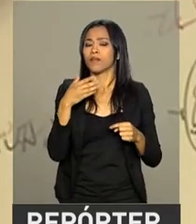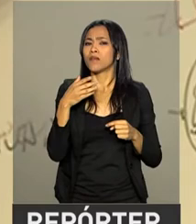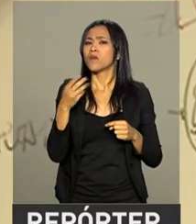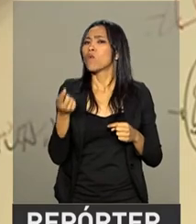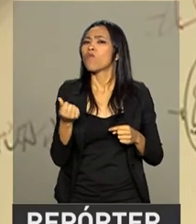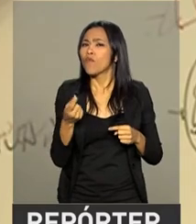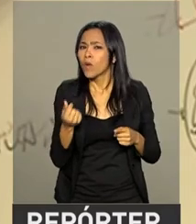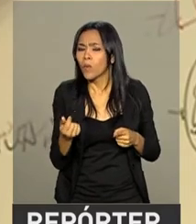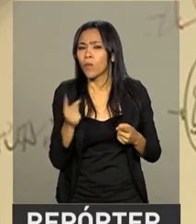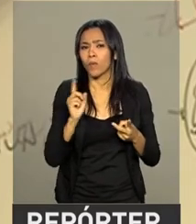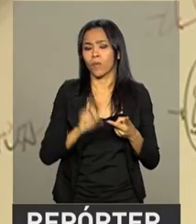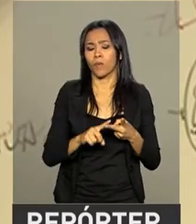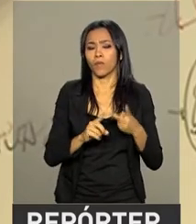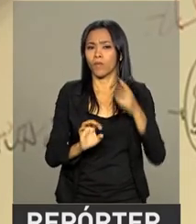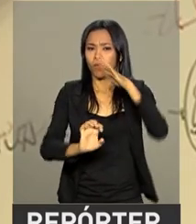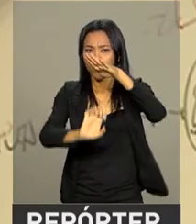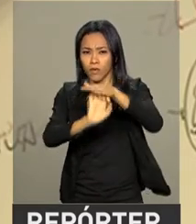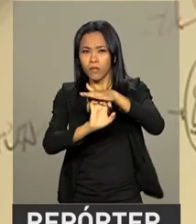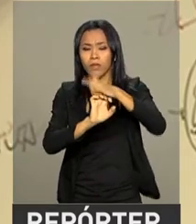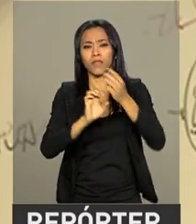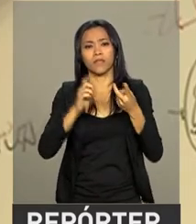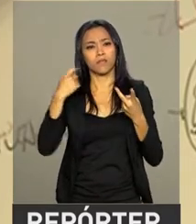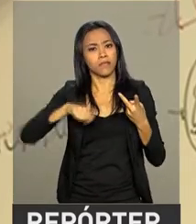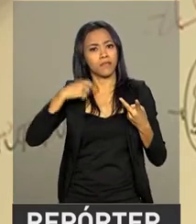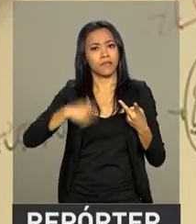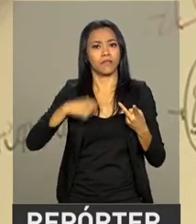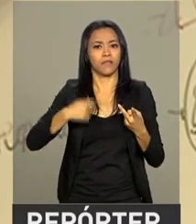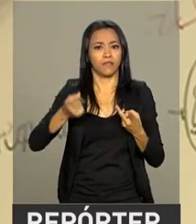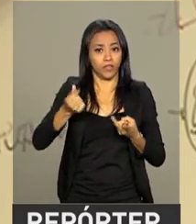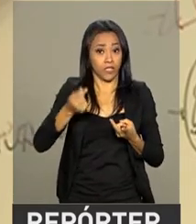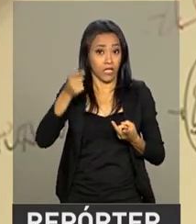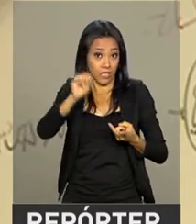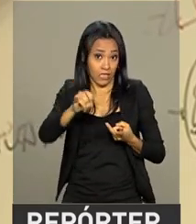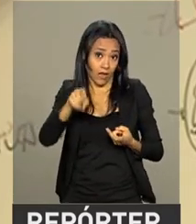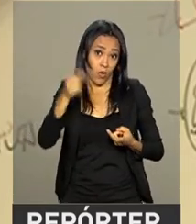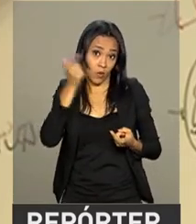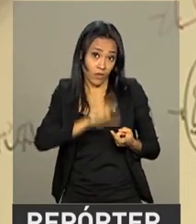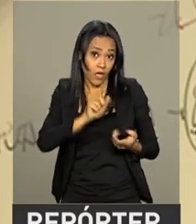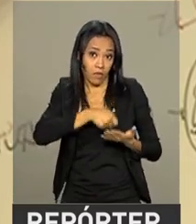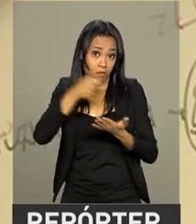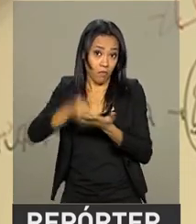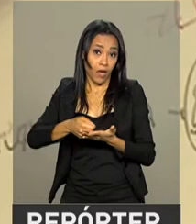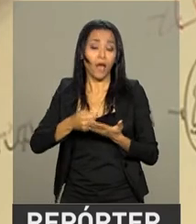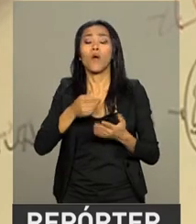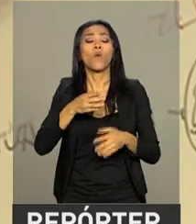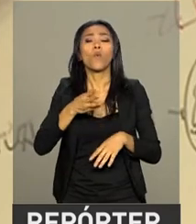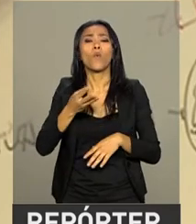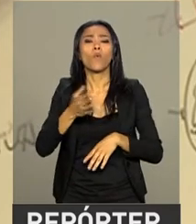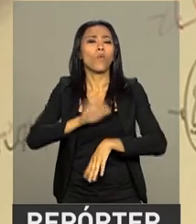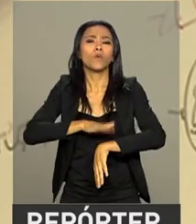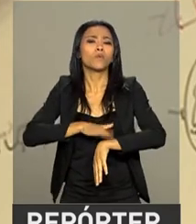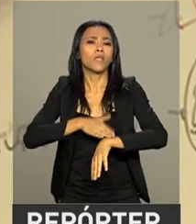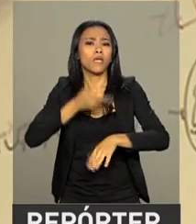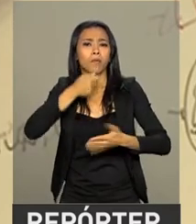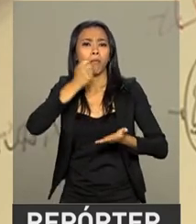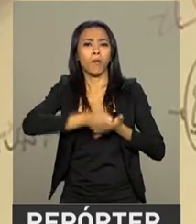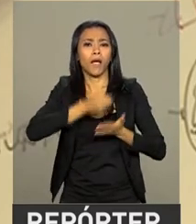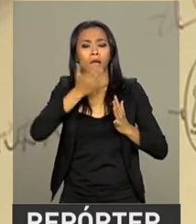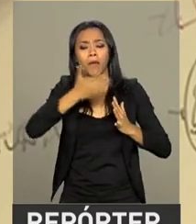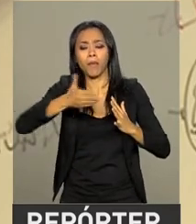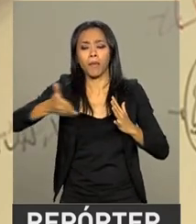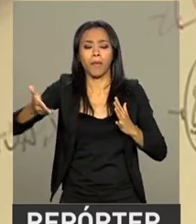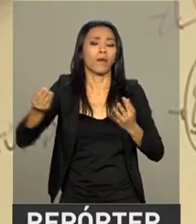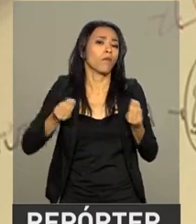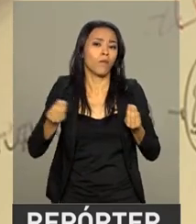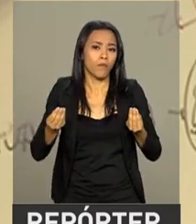empresa ela pode necessitar de capital se ela consegue pagar isso enquanto tempo que vai tá pagando esse capital porque